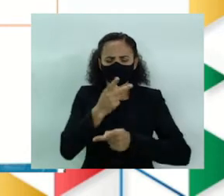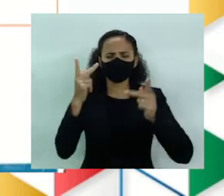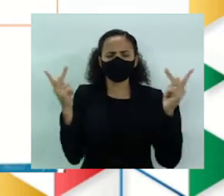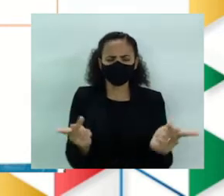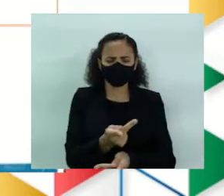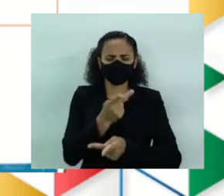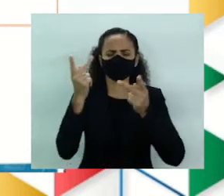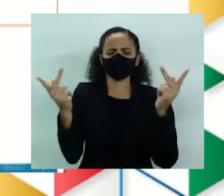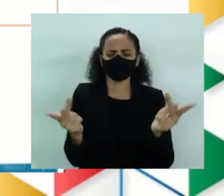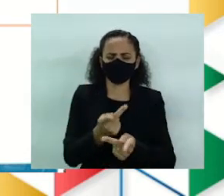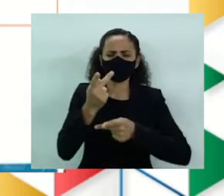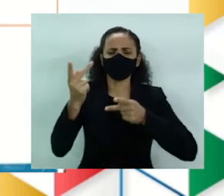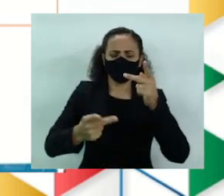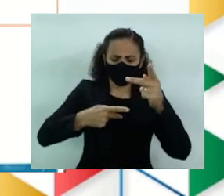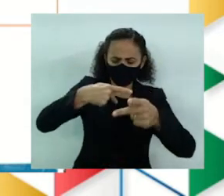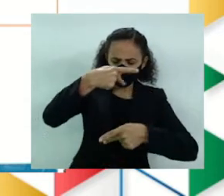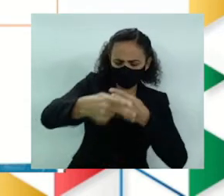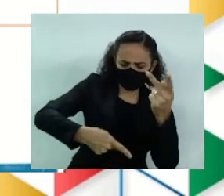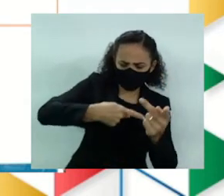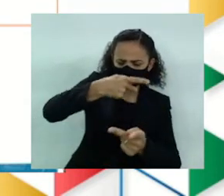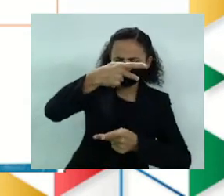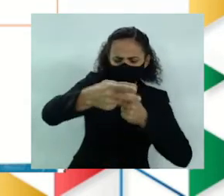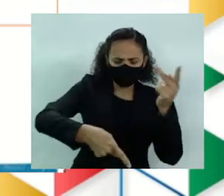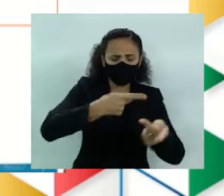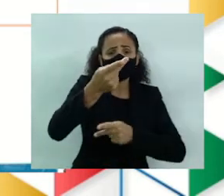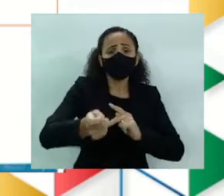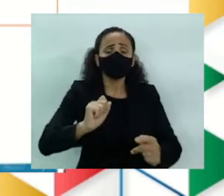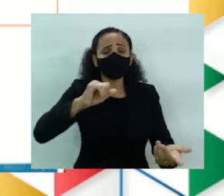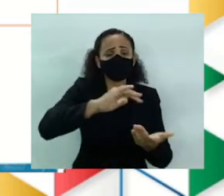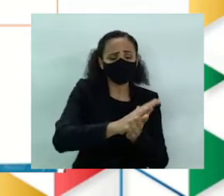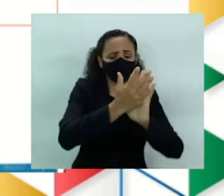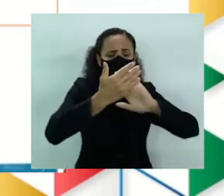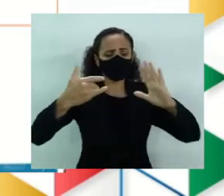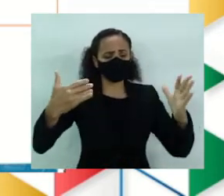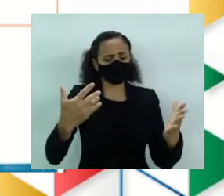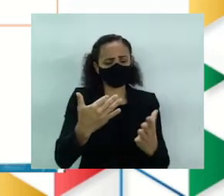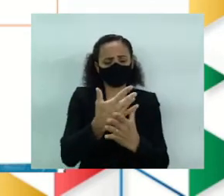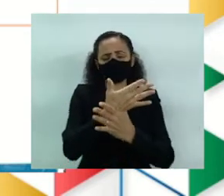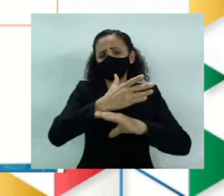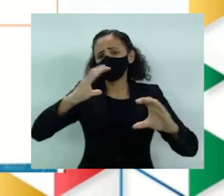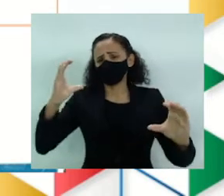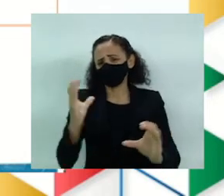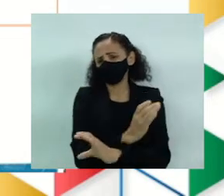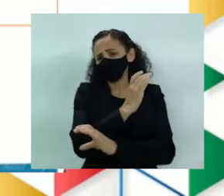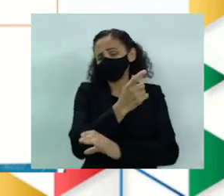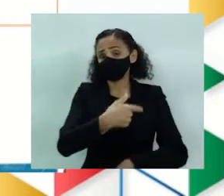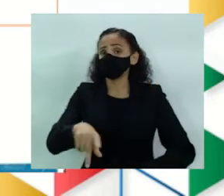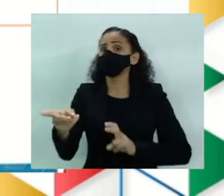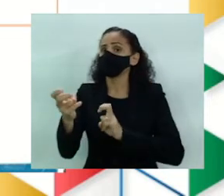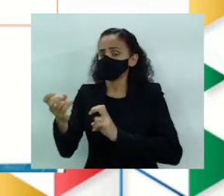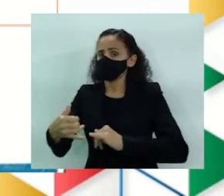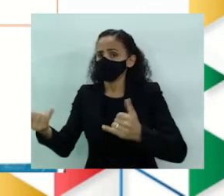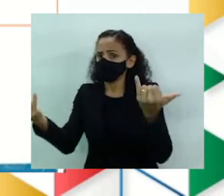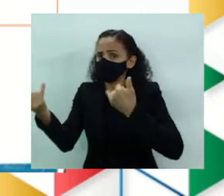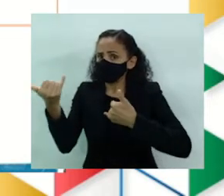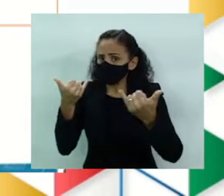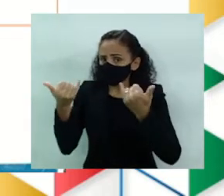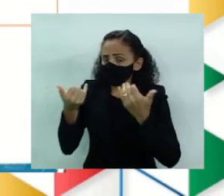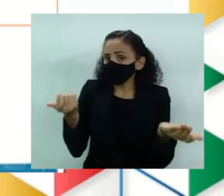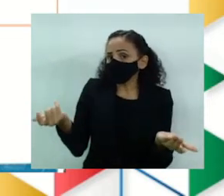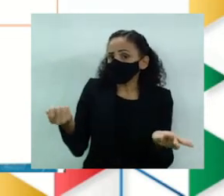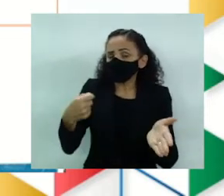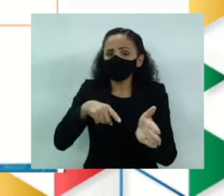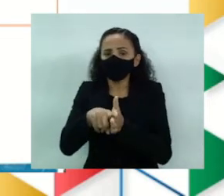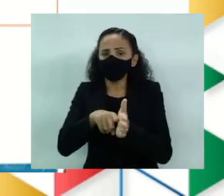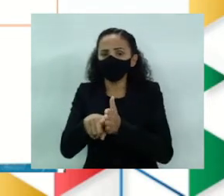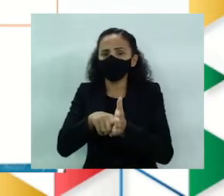dependendo da força que atingem, podem arrastar cidades inteiras, né? Então, nós observamos em algumas reportagens, né, pesquisas